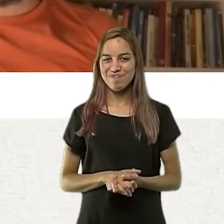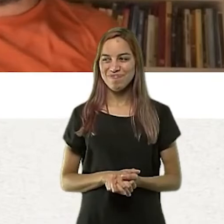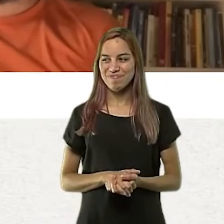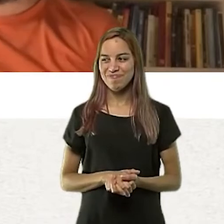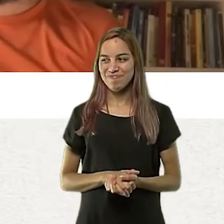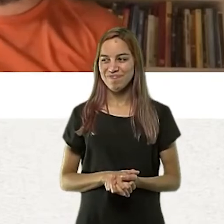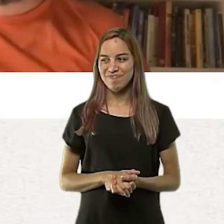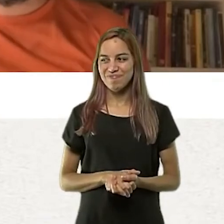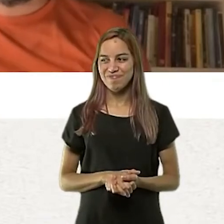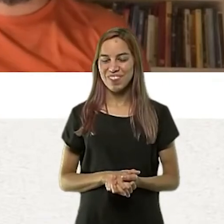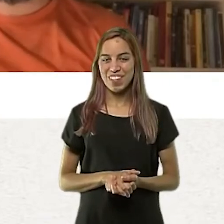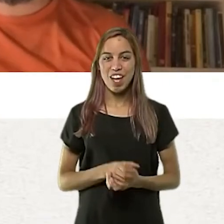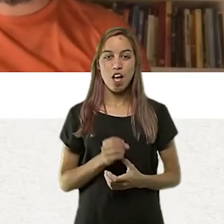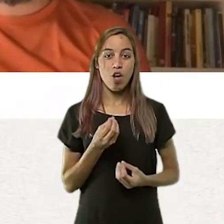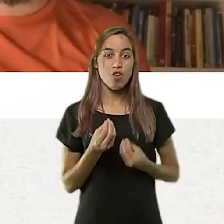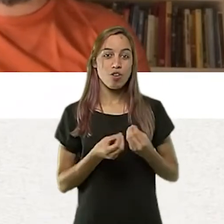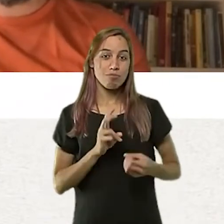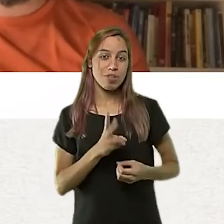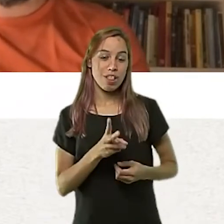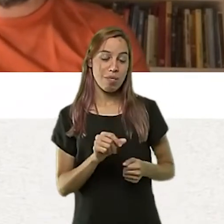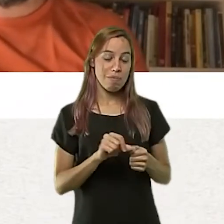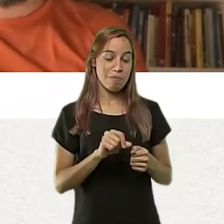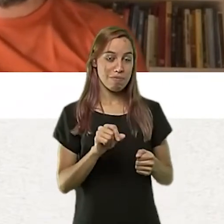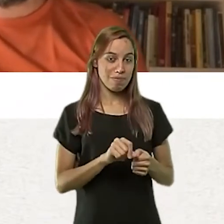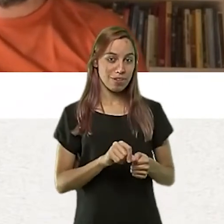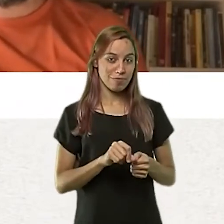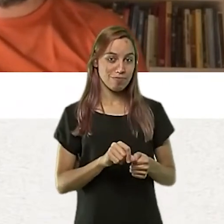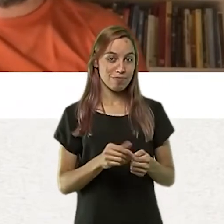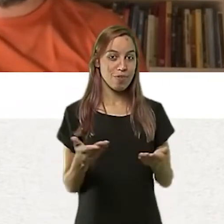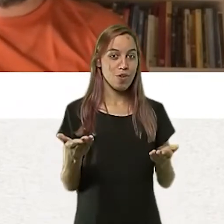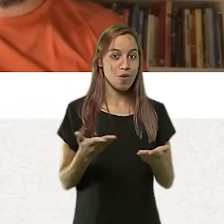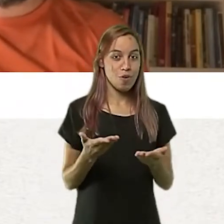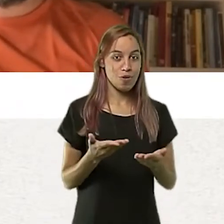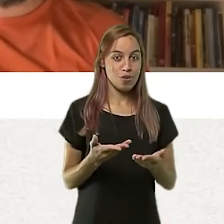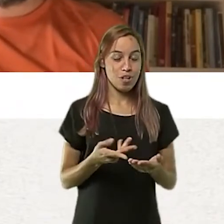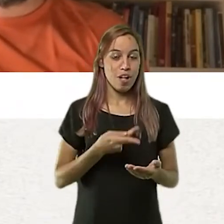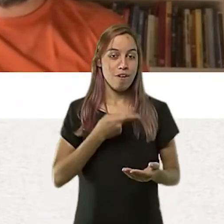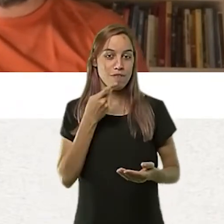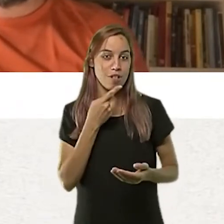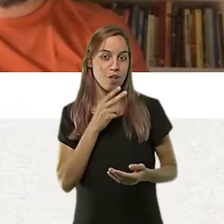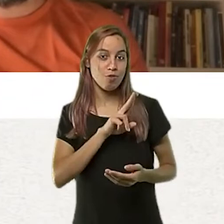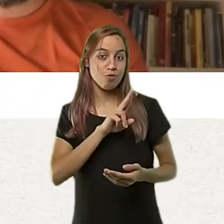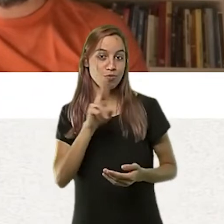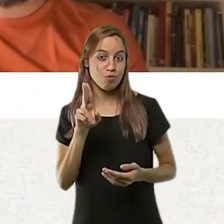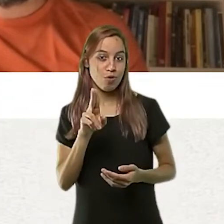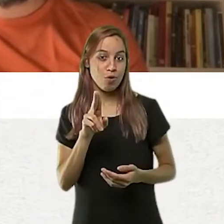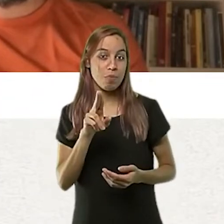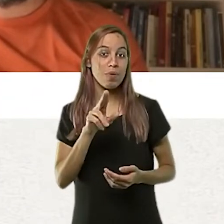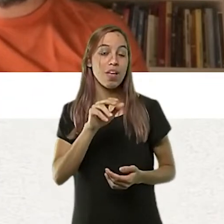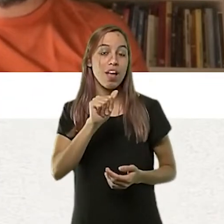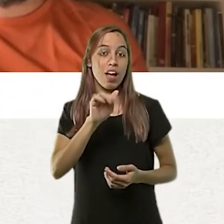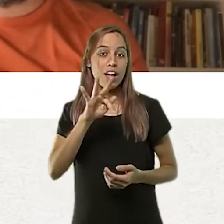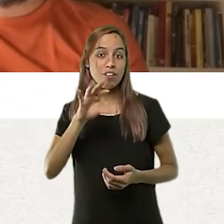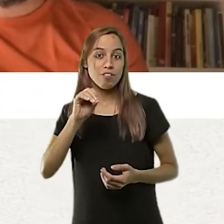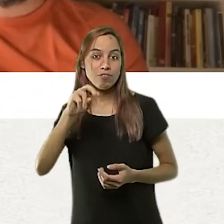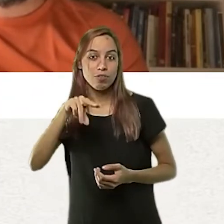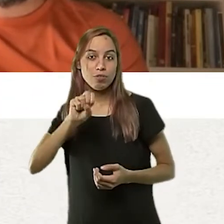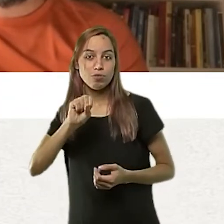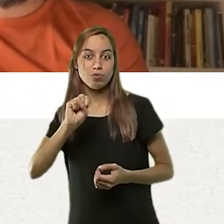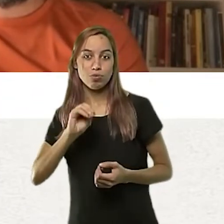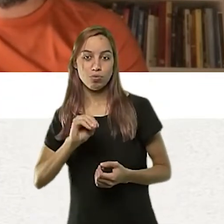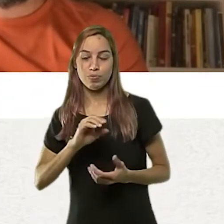como a gente sempre faz, Raíssa, hoje você vai falar o nome do Afonso em Libras. Mas